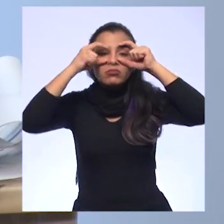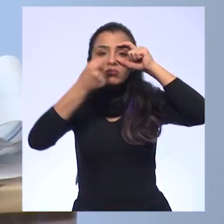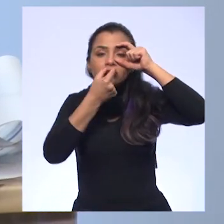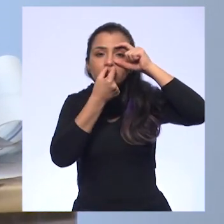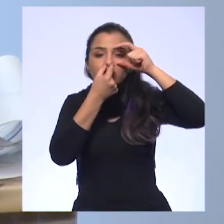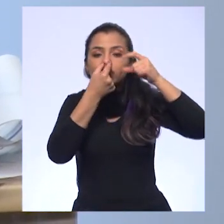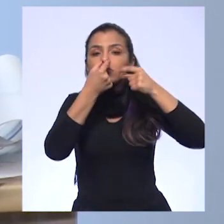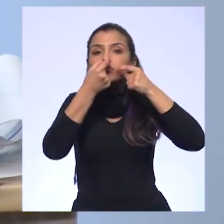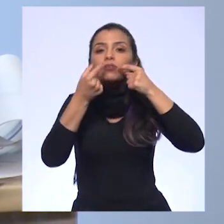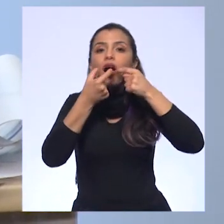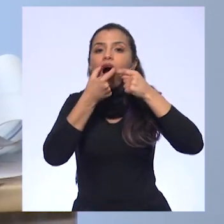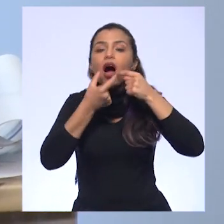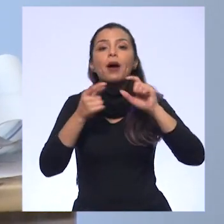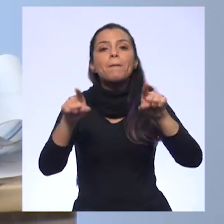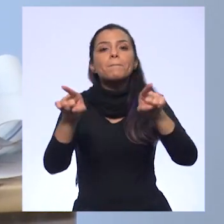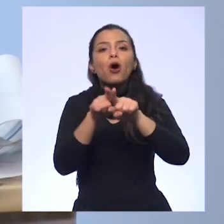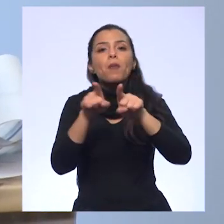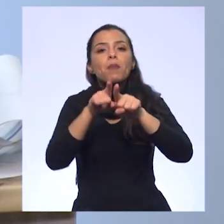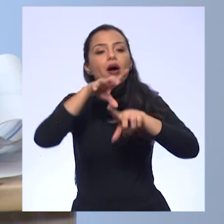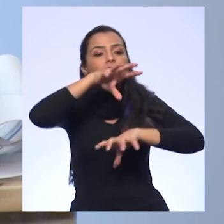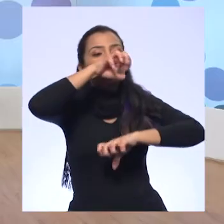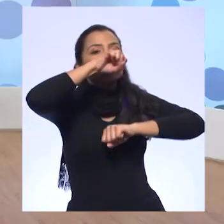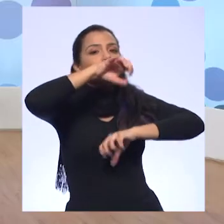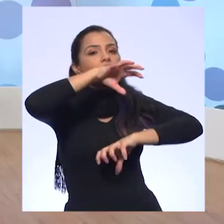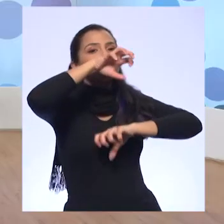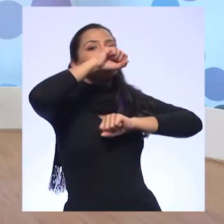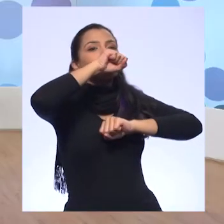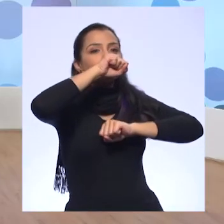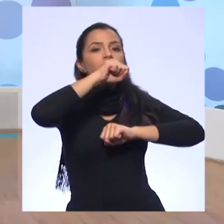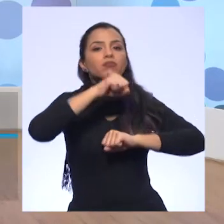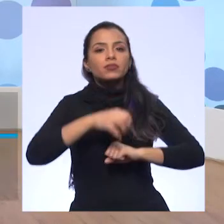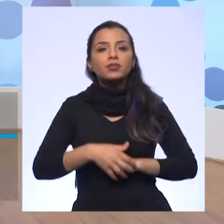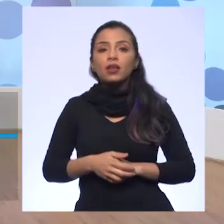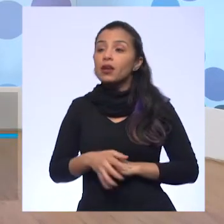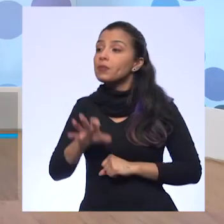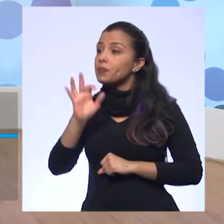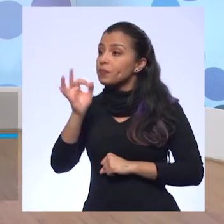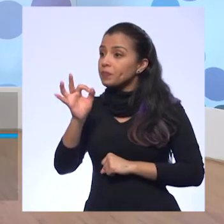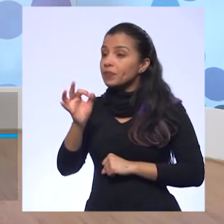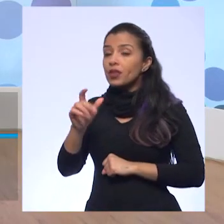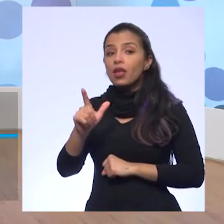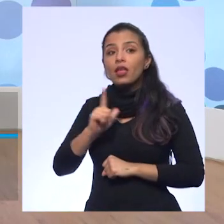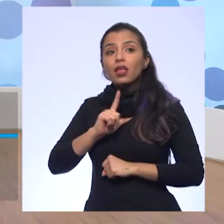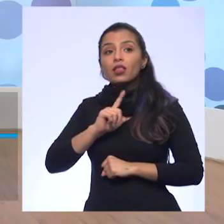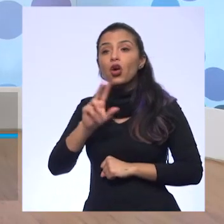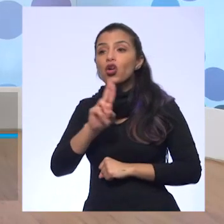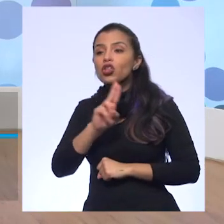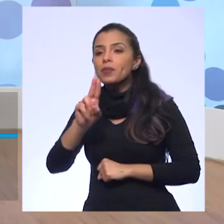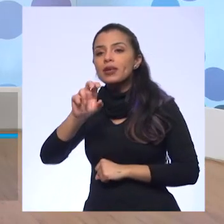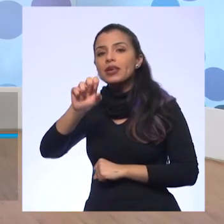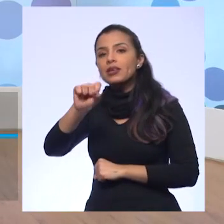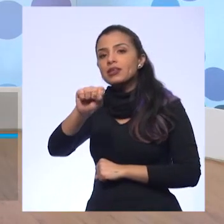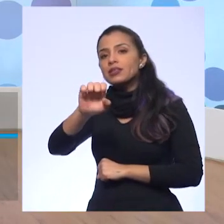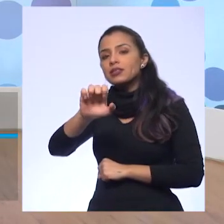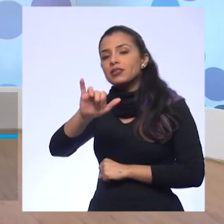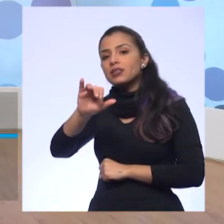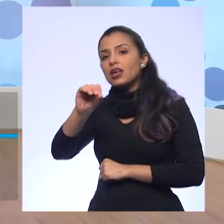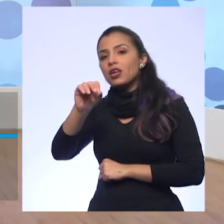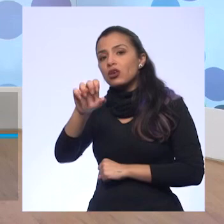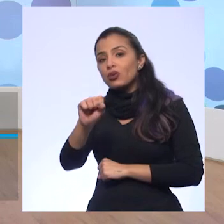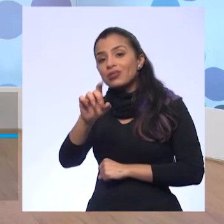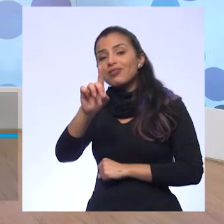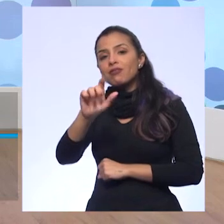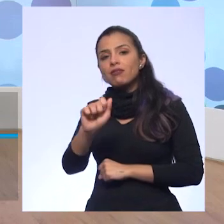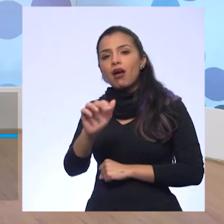passa o ar e tal. São as fossas do olho. Inclusive, né, professor, a gente chama seios da face. Seios da face. Que